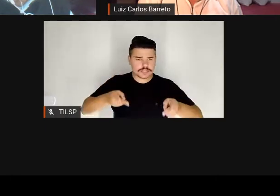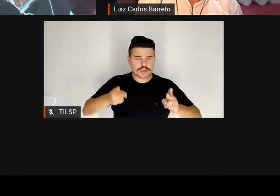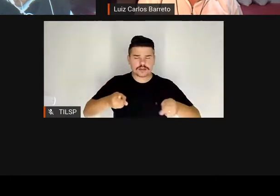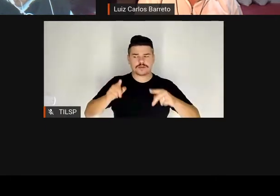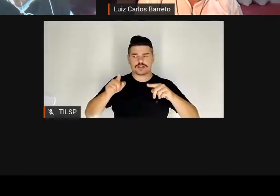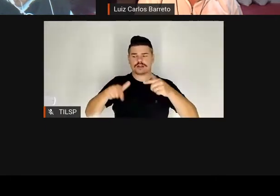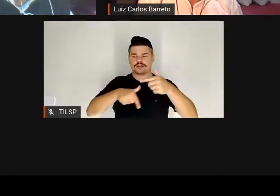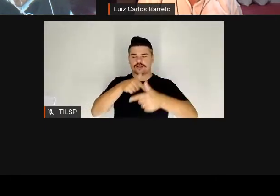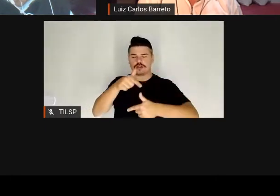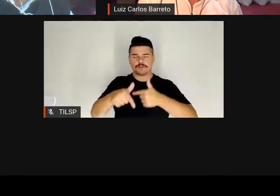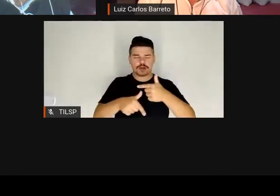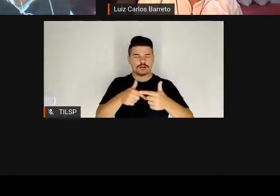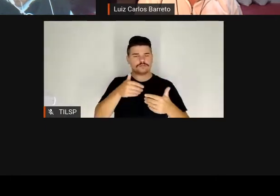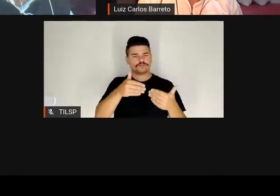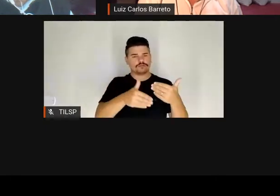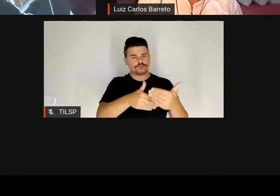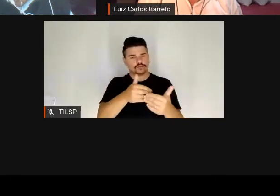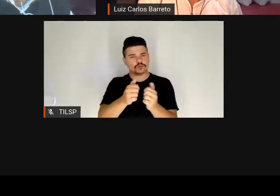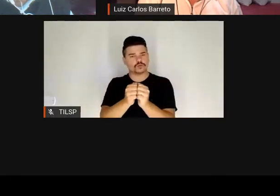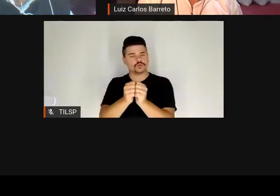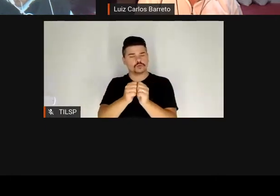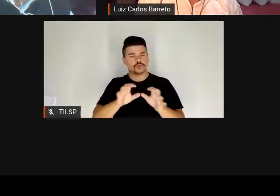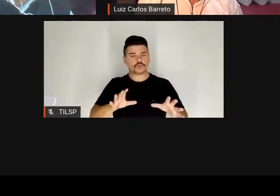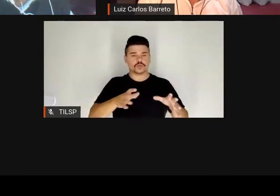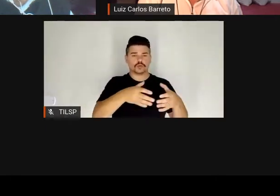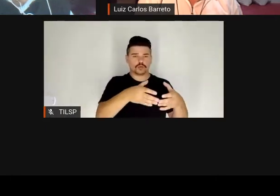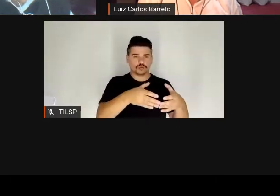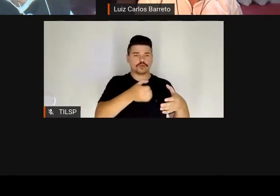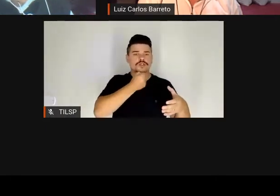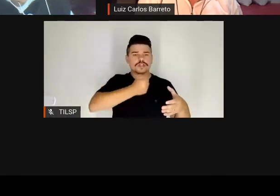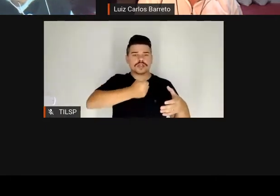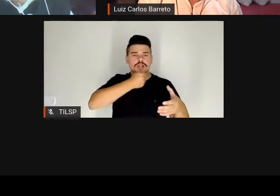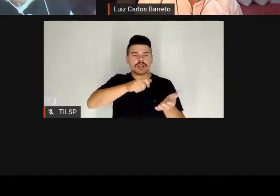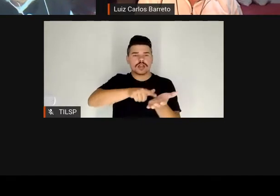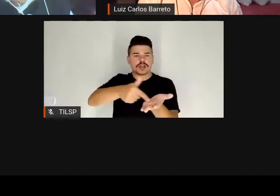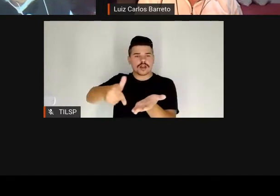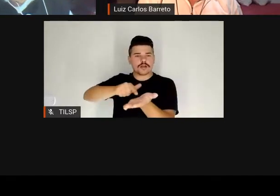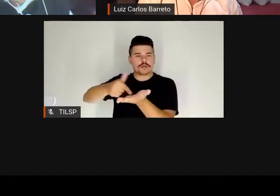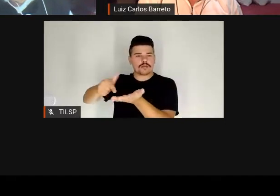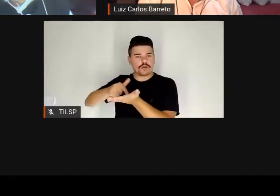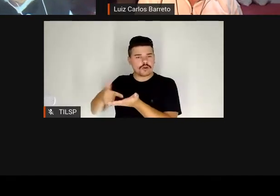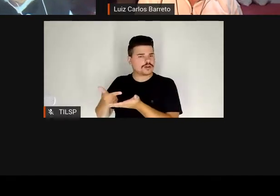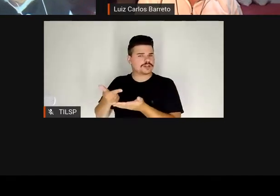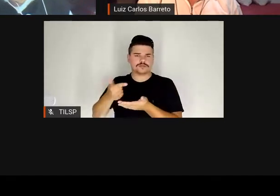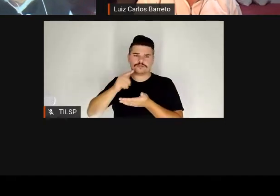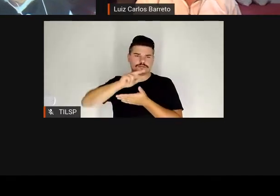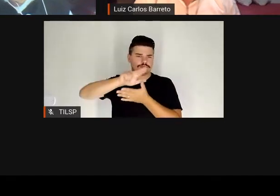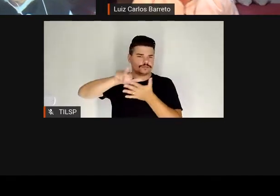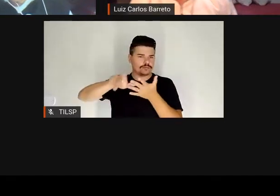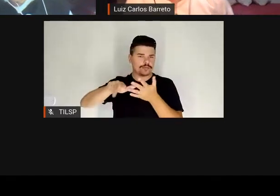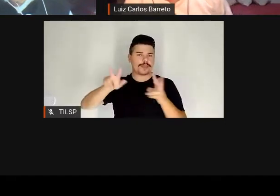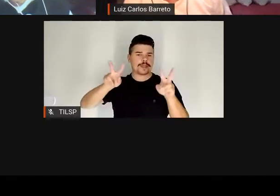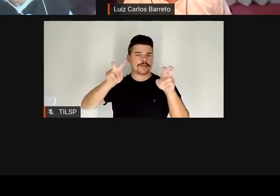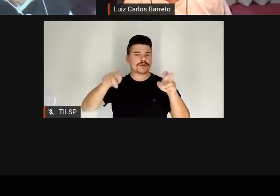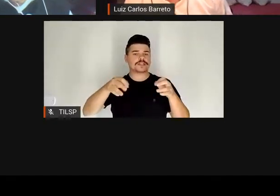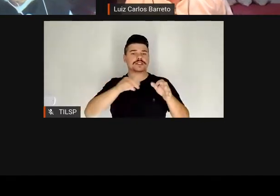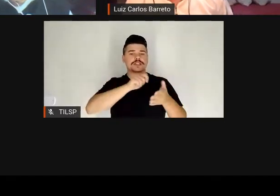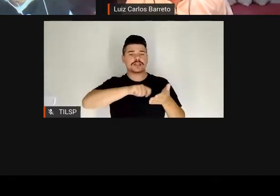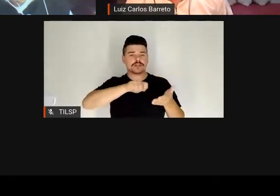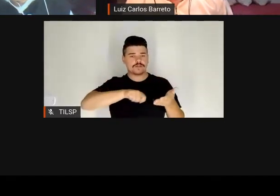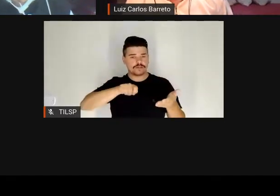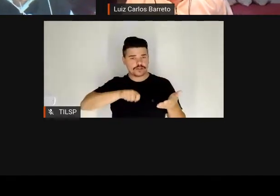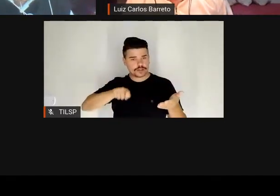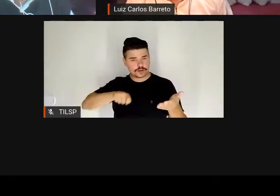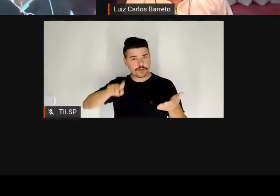parte do corpo de repórteres, né? Enfim, daqueles que redigiam as matérias e também